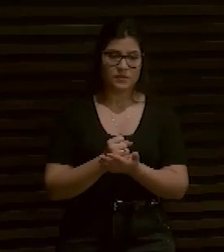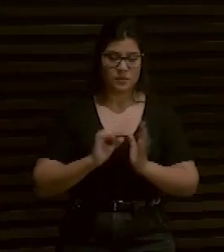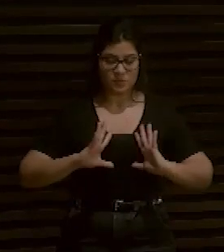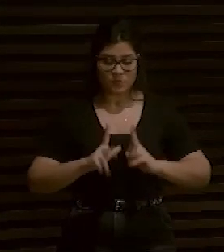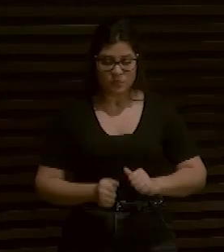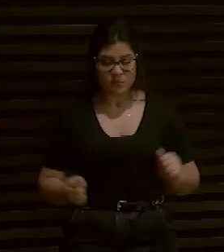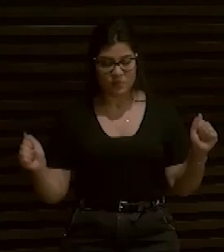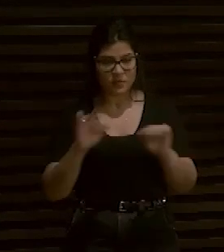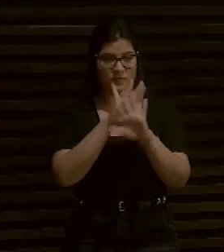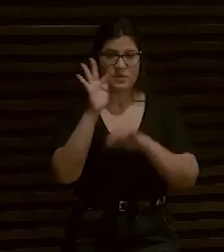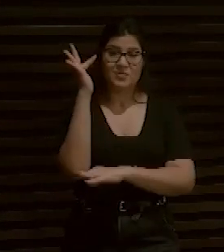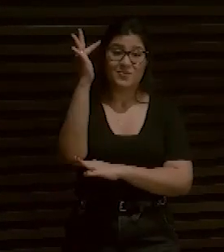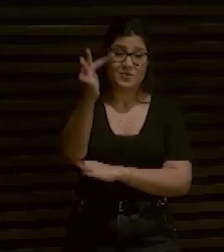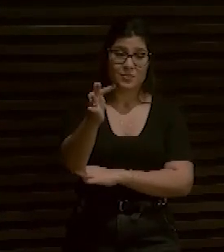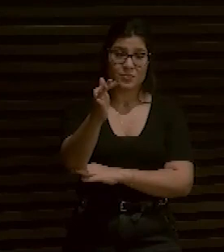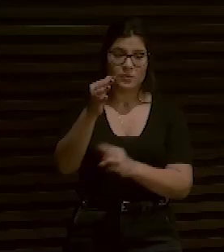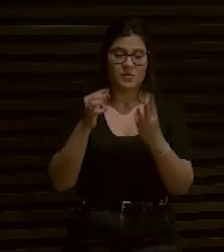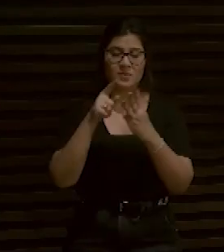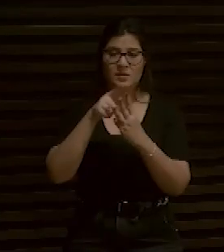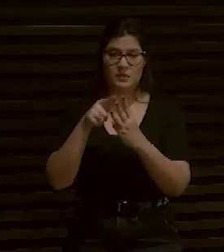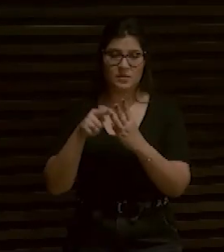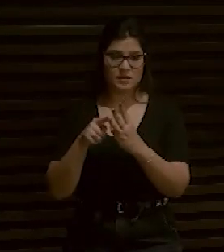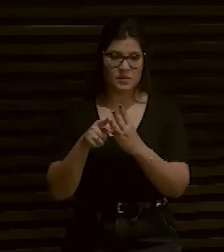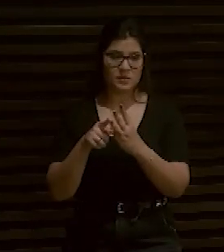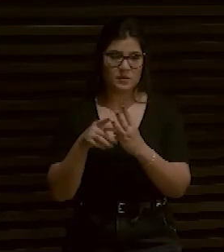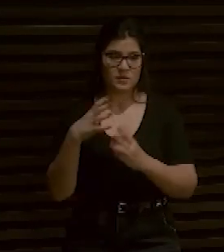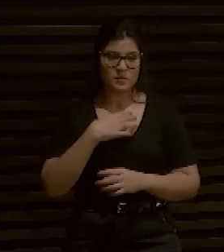glorificado. Em 3 estágios o Senhor faz a obra dele.